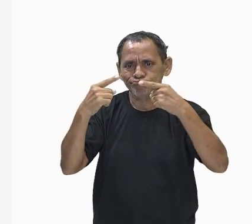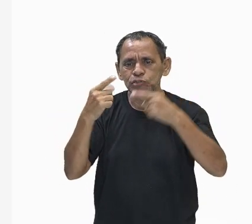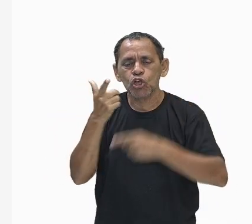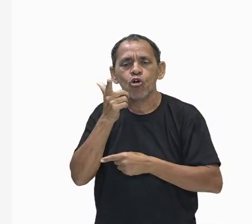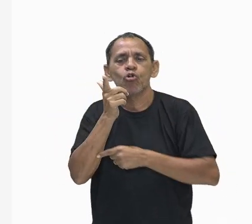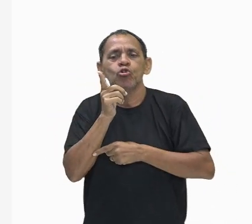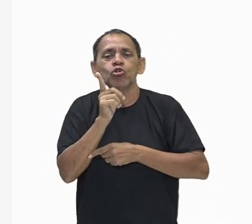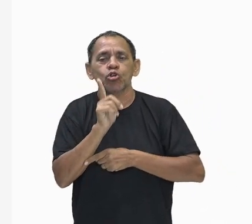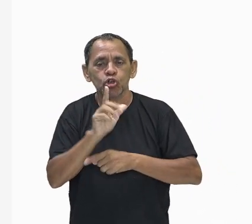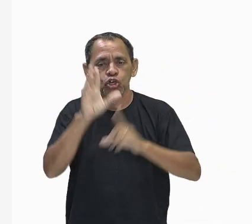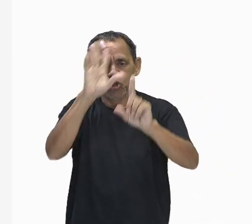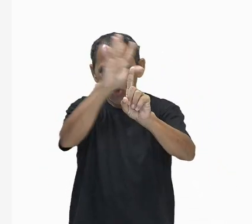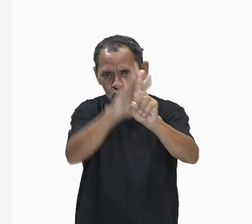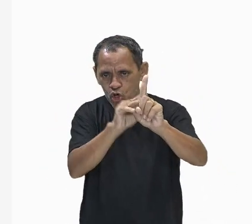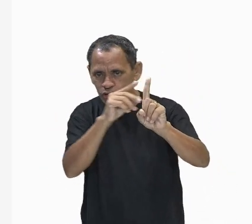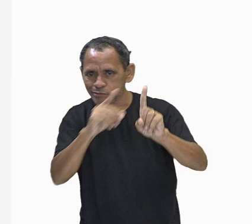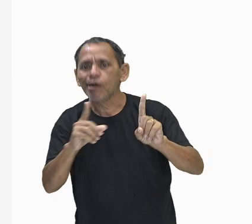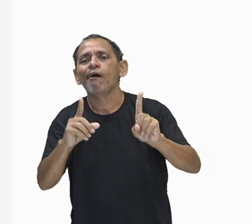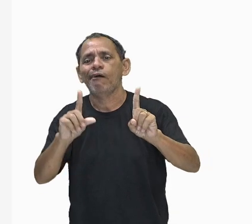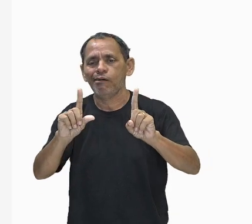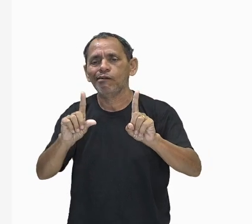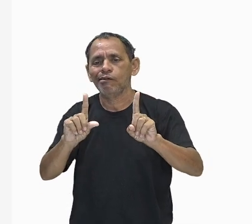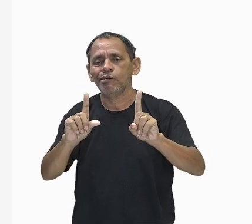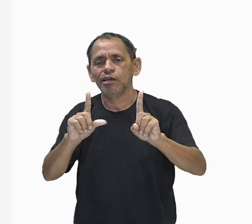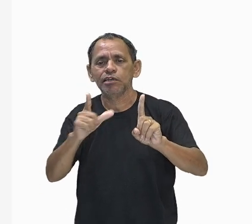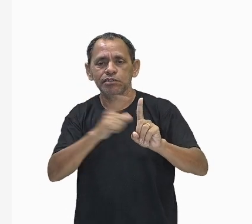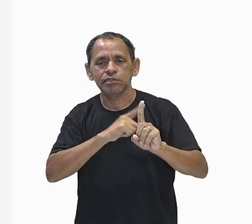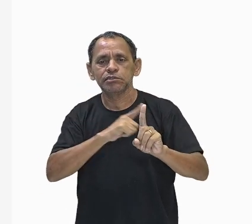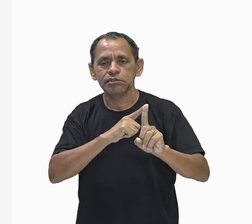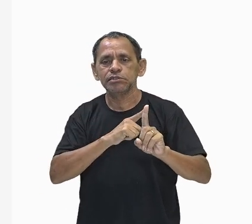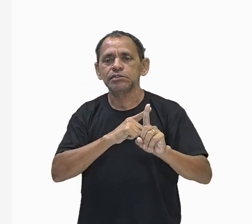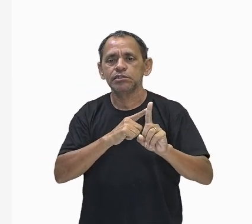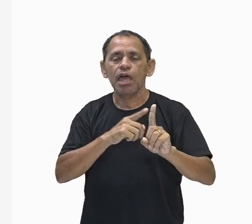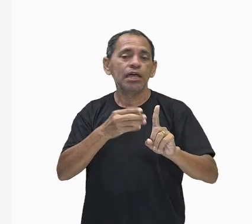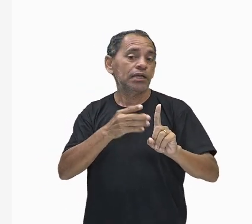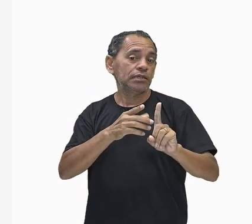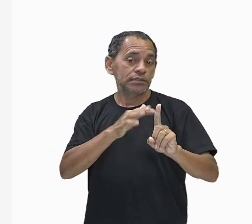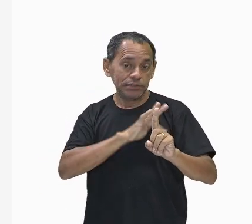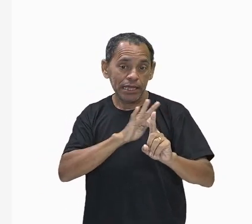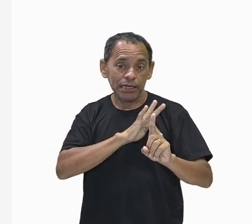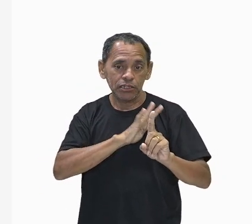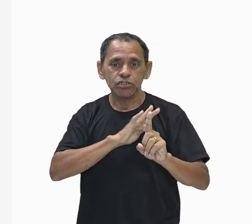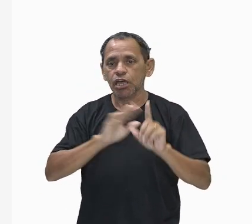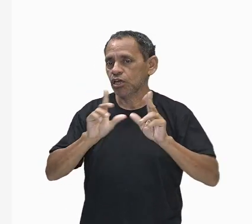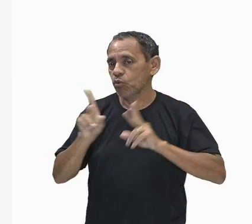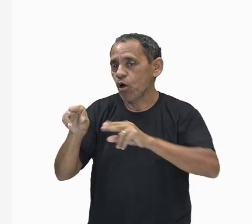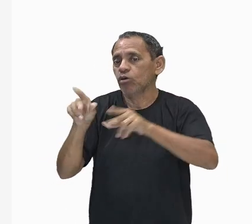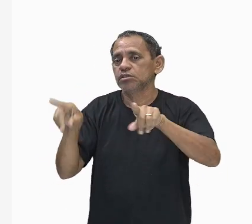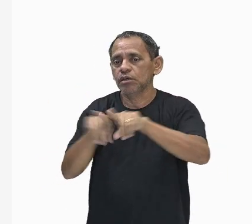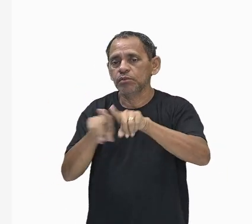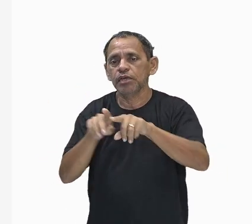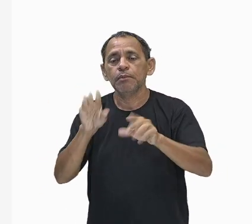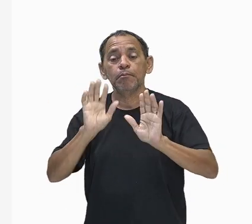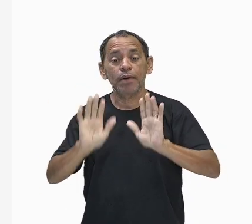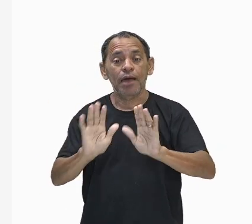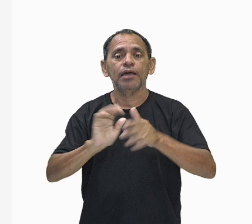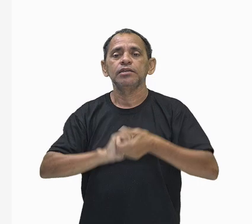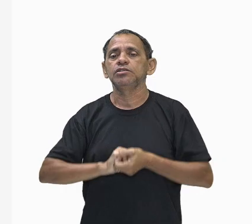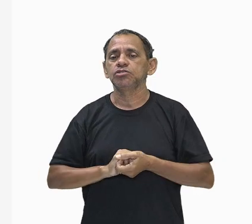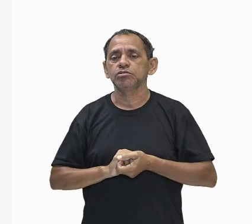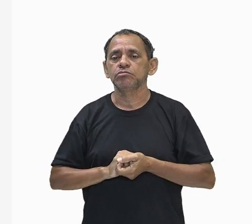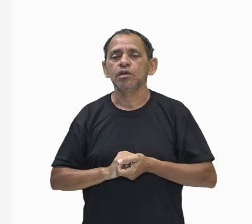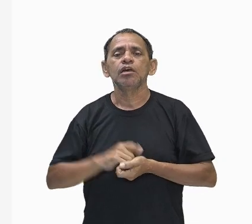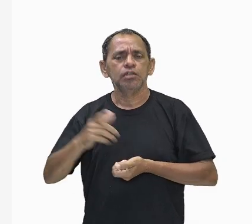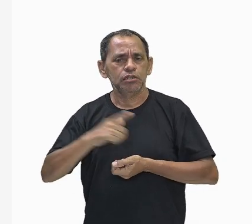clonar através dessa técnica. Porém, há uma discussão muito grande porque ela não foi tão eficaz, porque gerou algumas